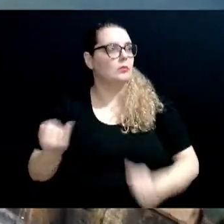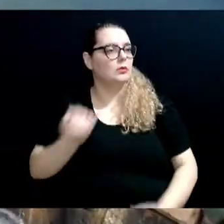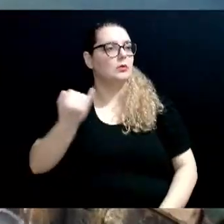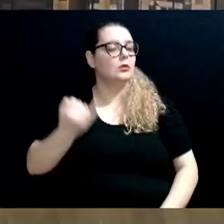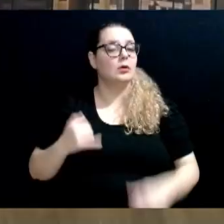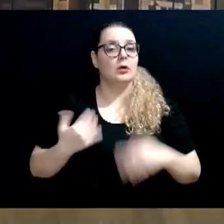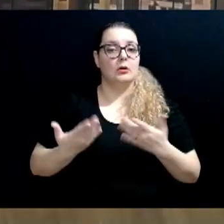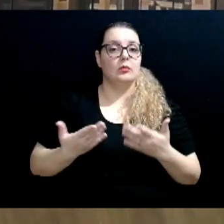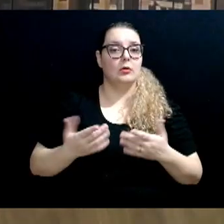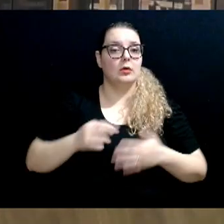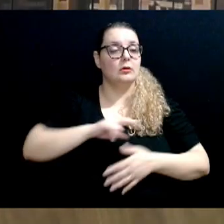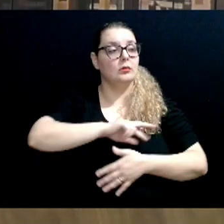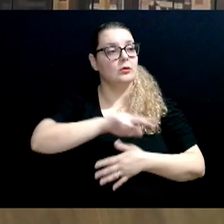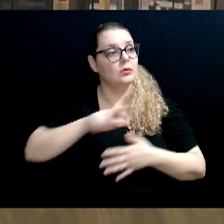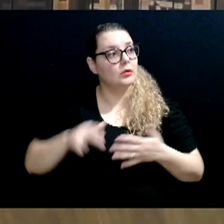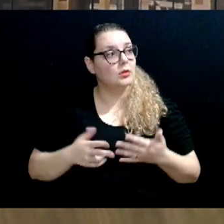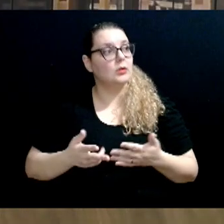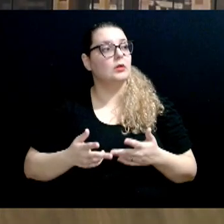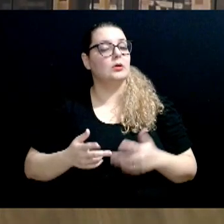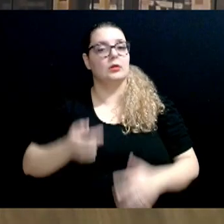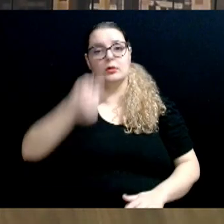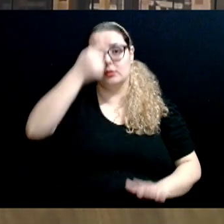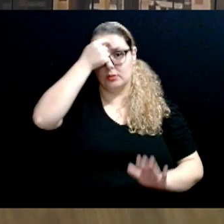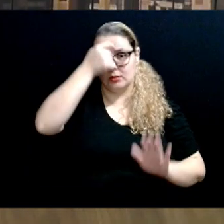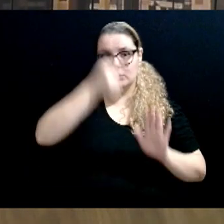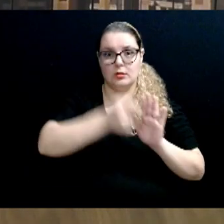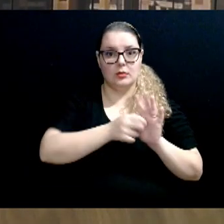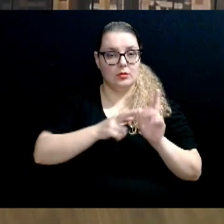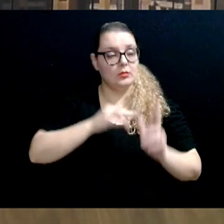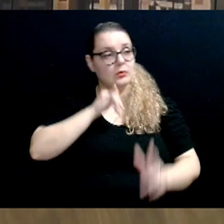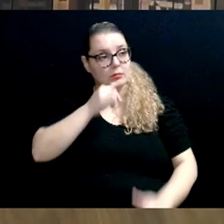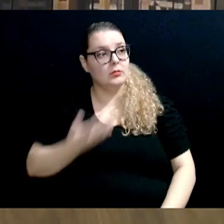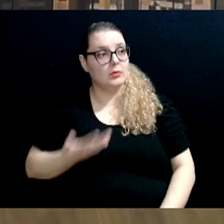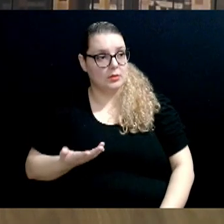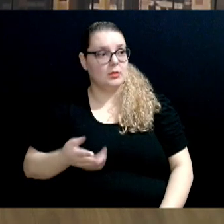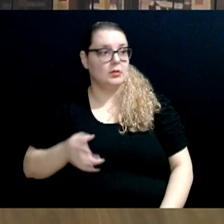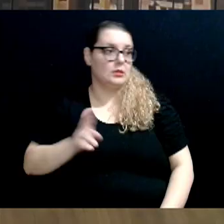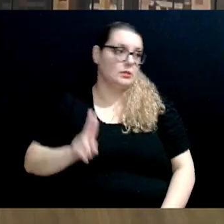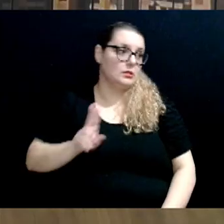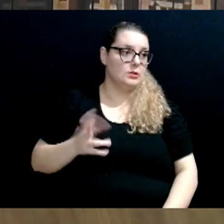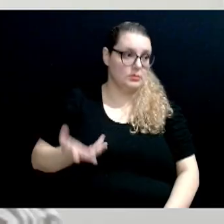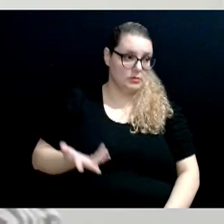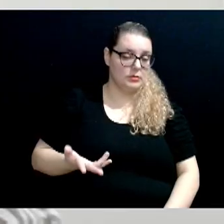artificial, como você citou, que estão sendo utilizadas pela empresa?